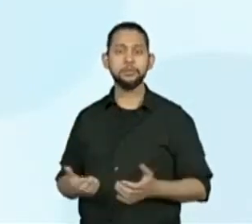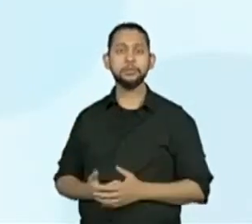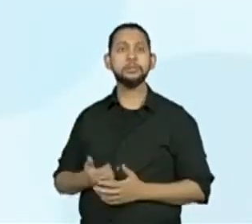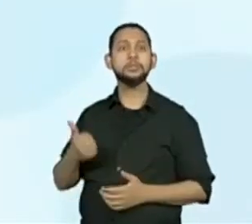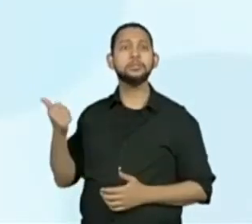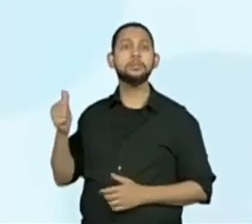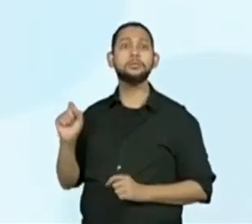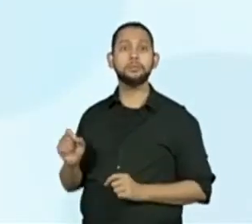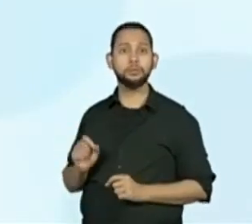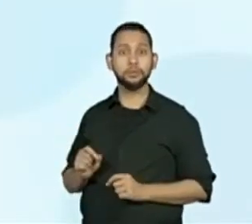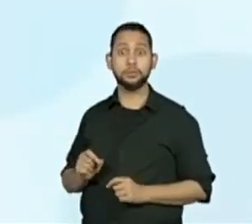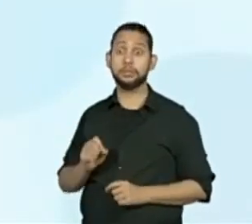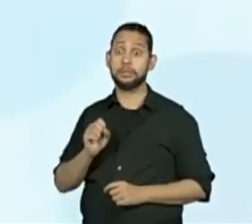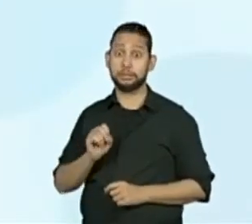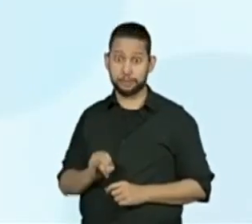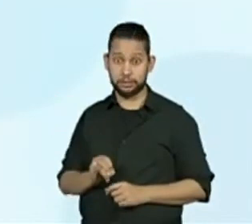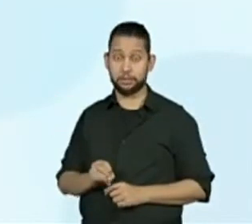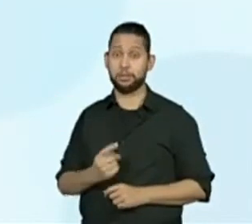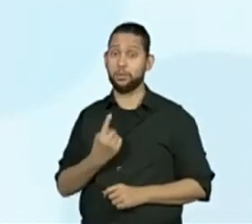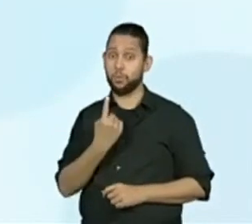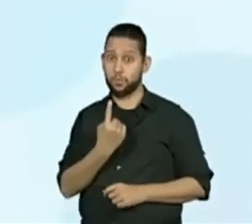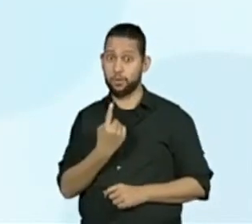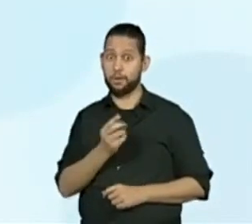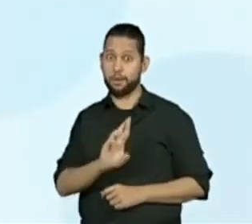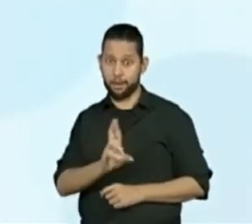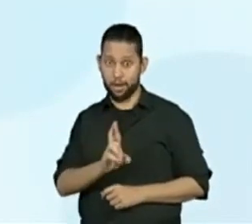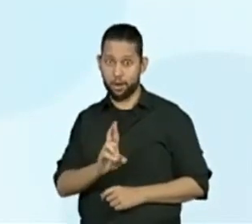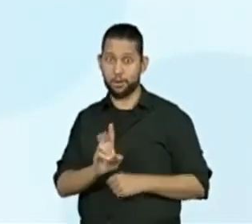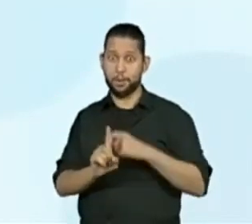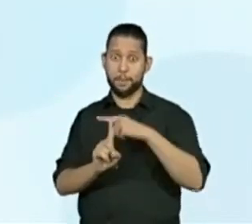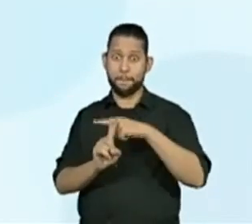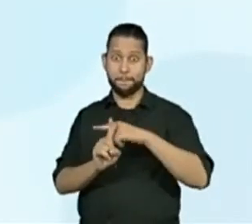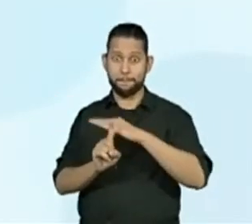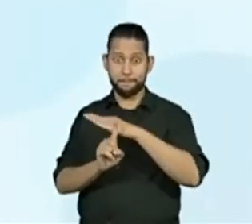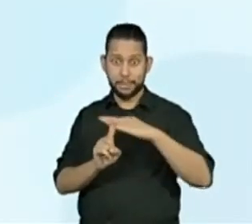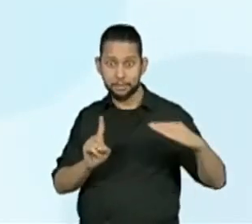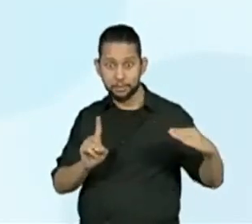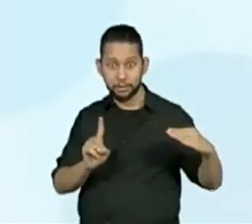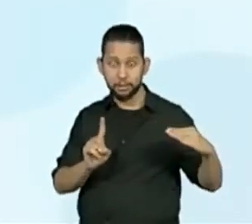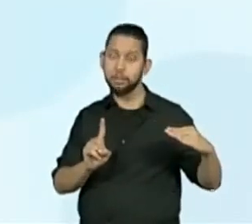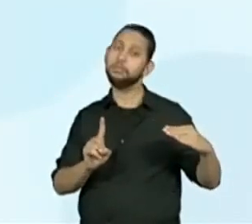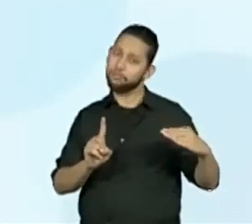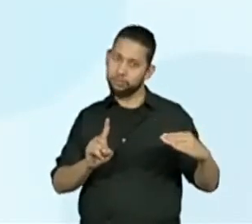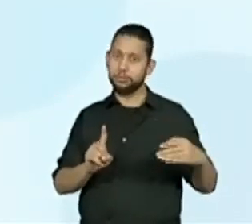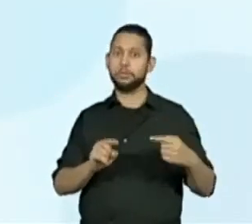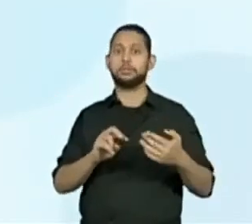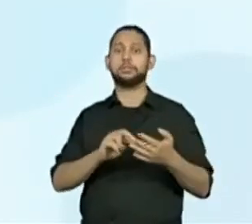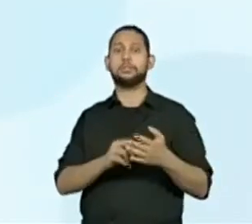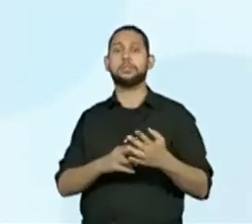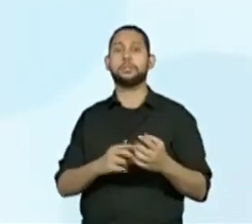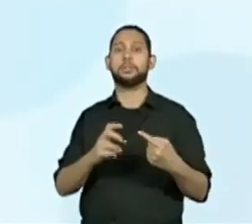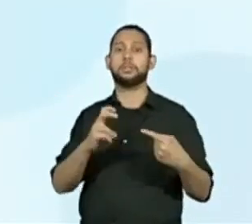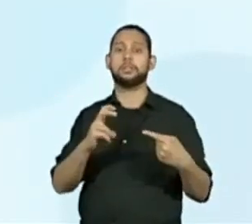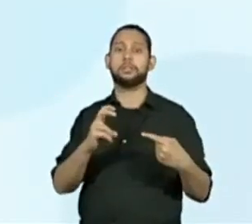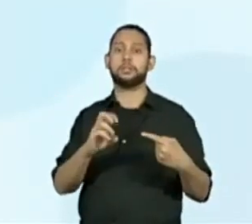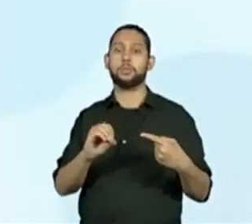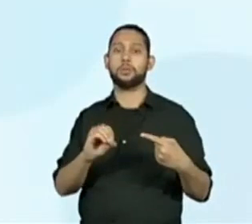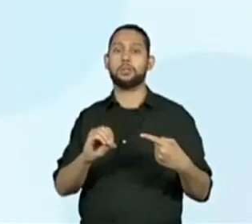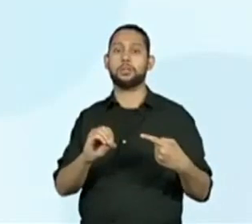Oi e aí quando eu divido um real em duas partes e eu ponho